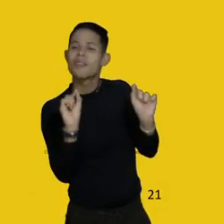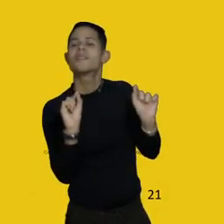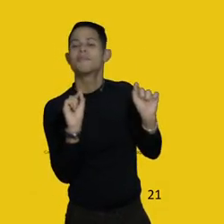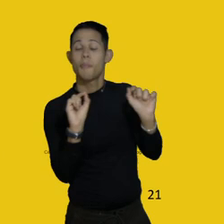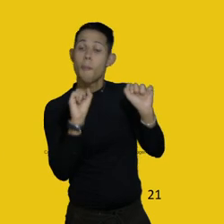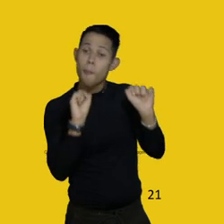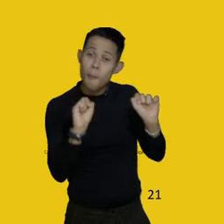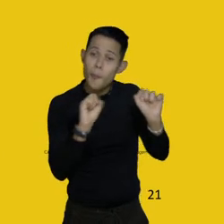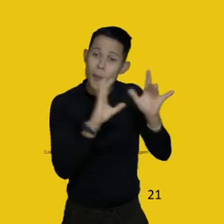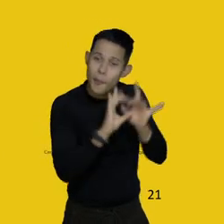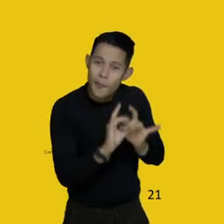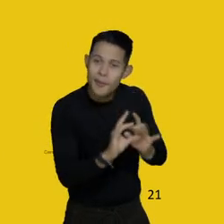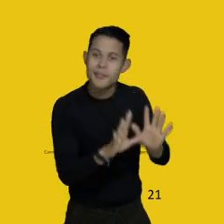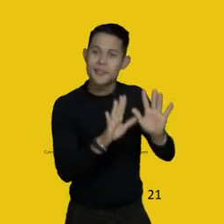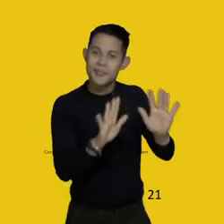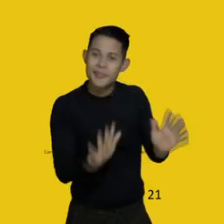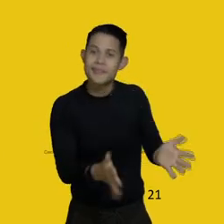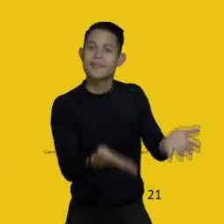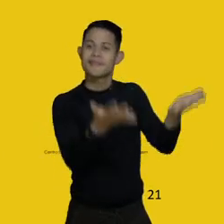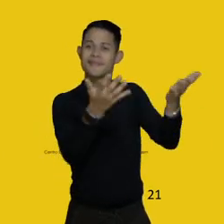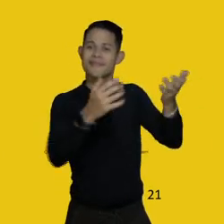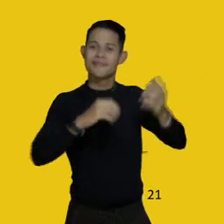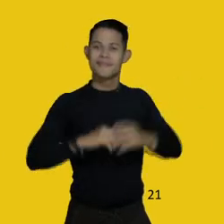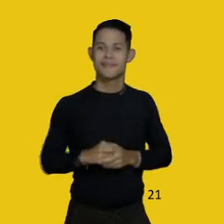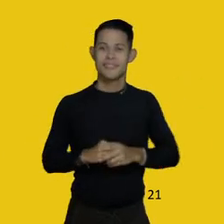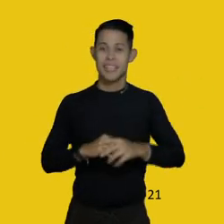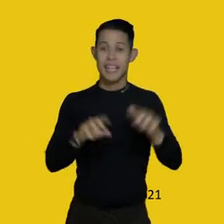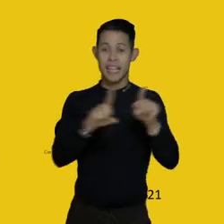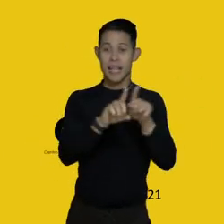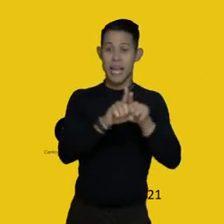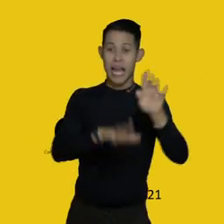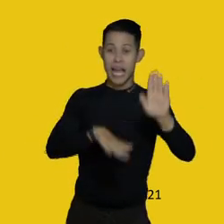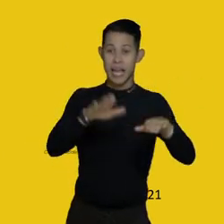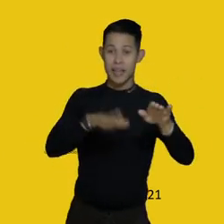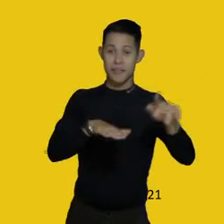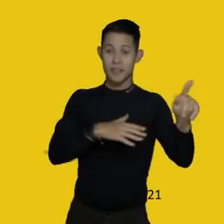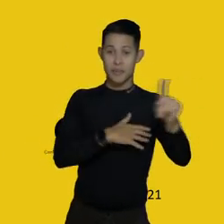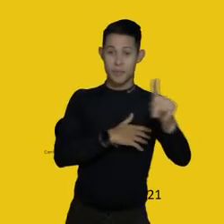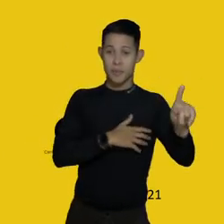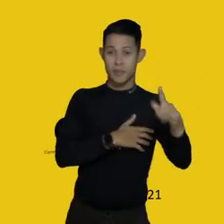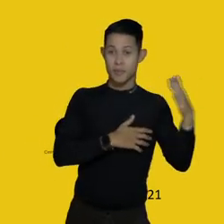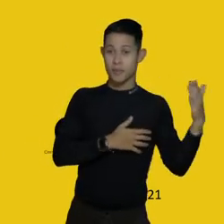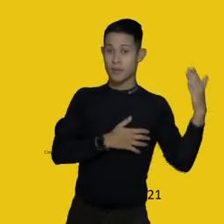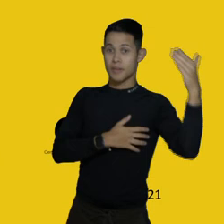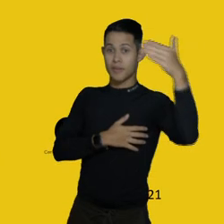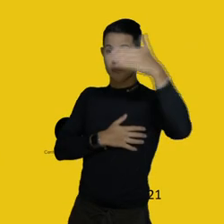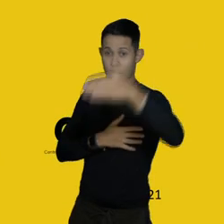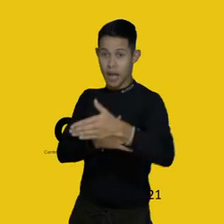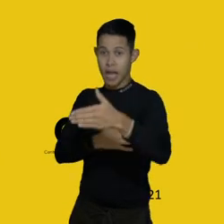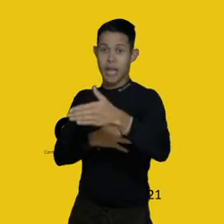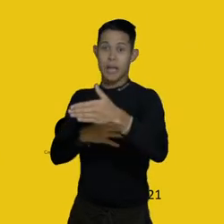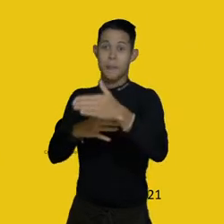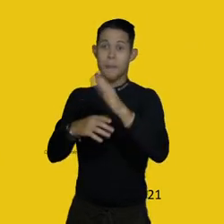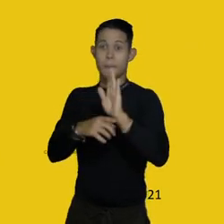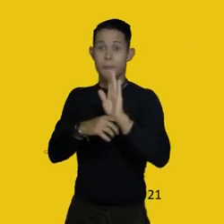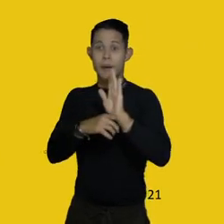pro pro reforço com o mesmo professor né porque ele vai explicar acho que às vezes da mesma maneira ou pedir para ele explicar de maneira